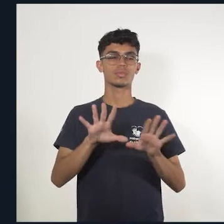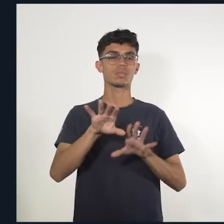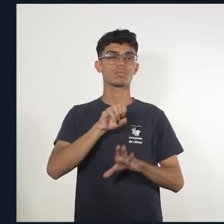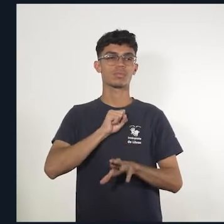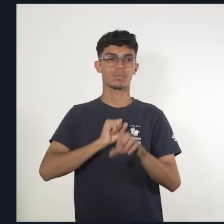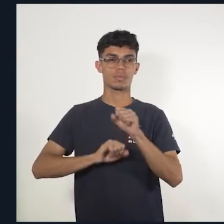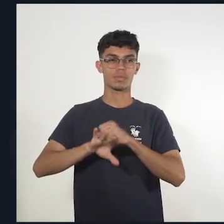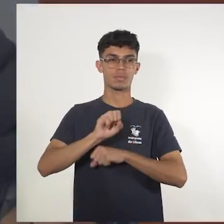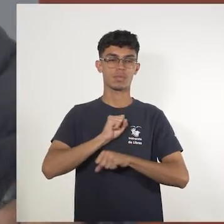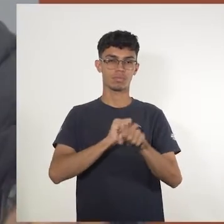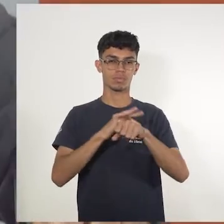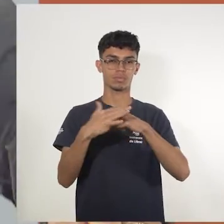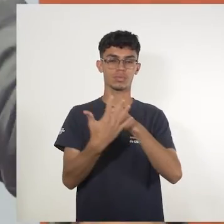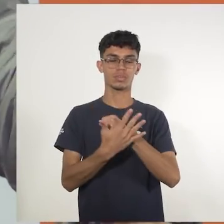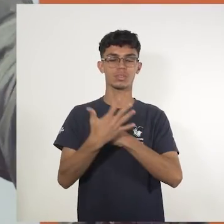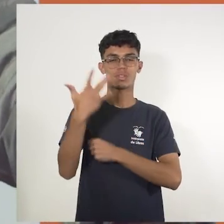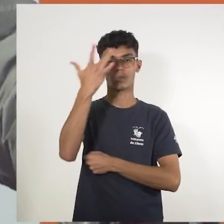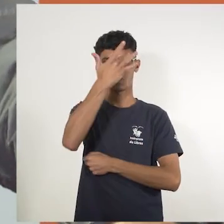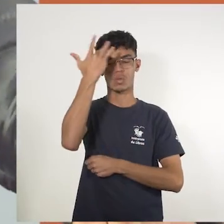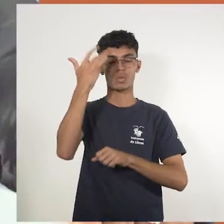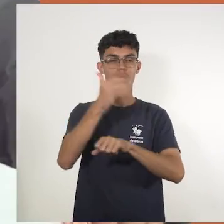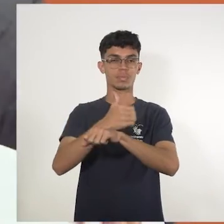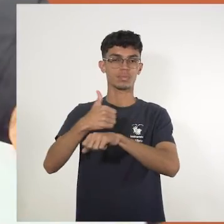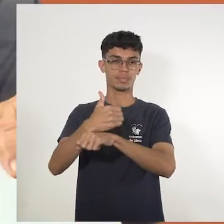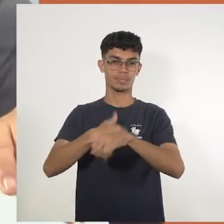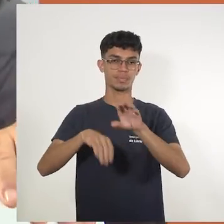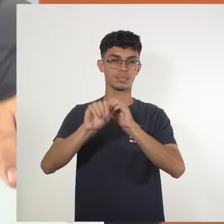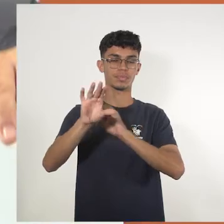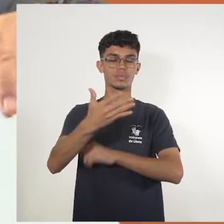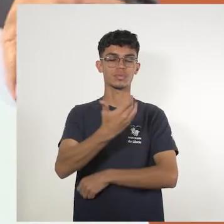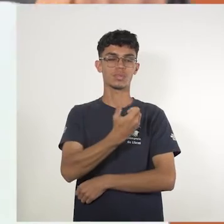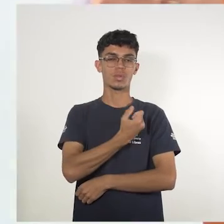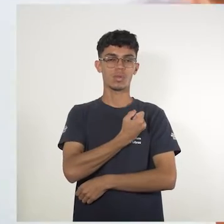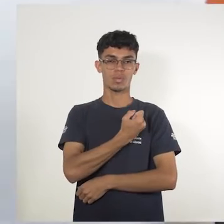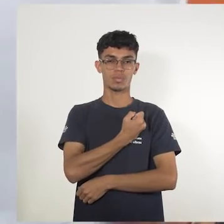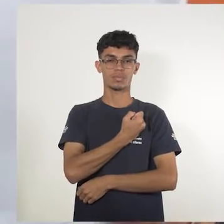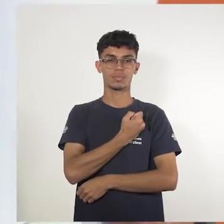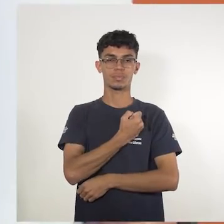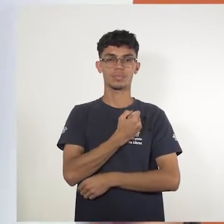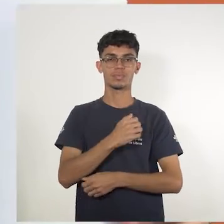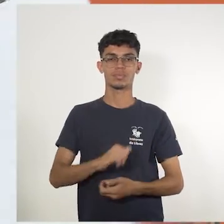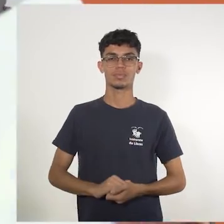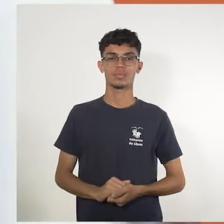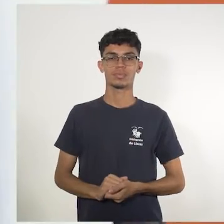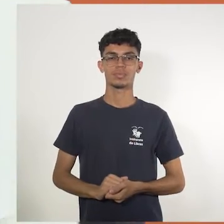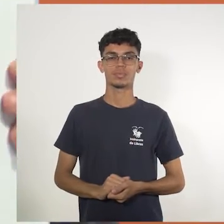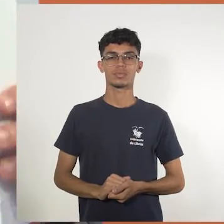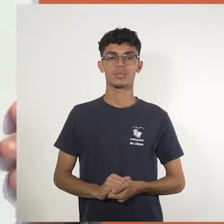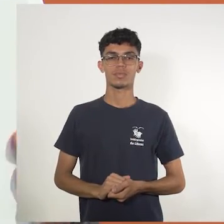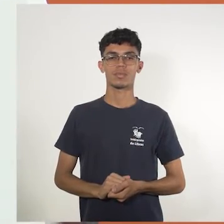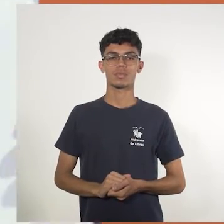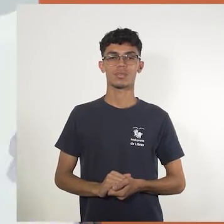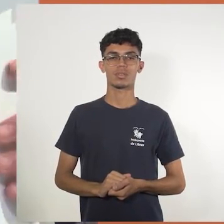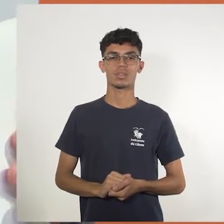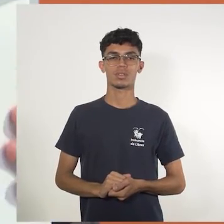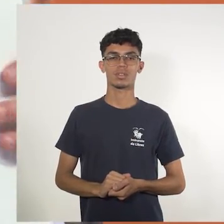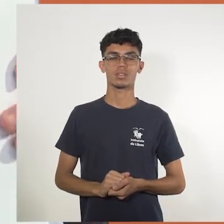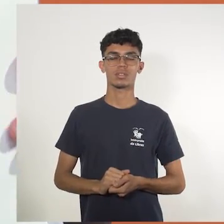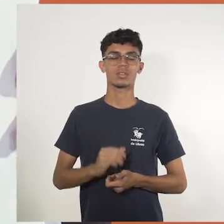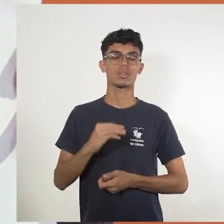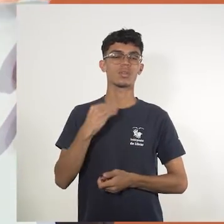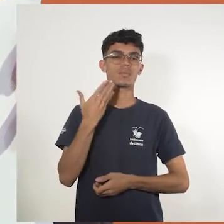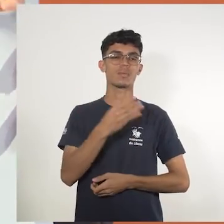da educação. É um número bastante diferente do que nós tivemos em inquéritos